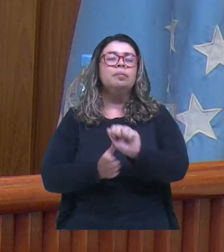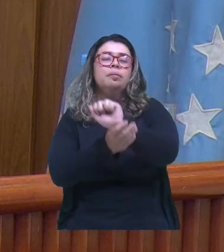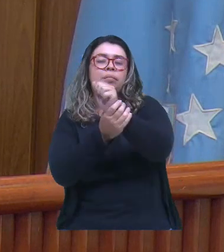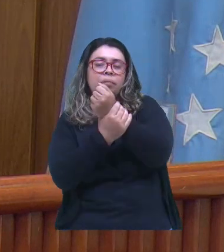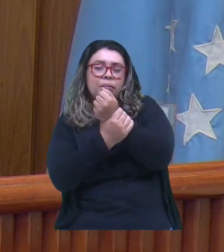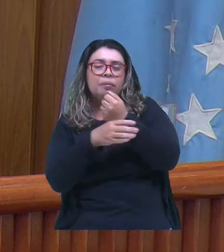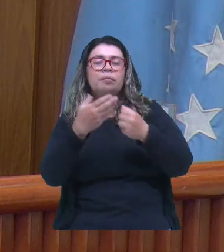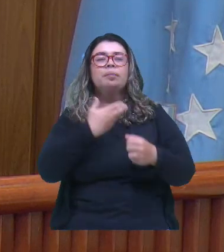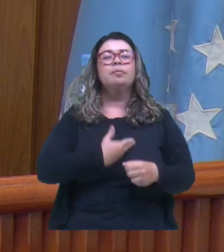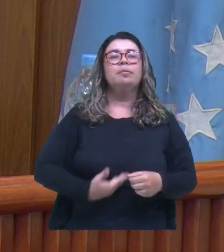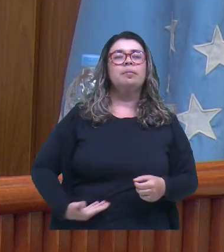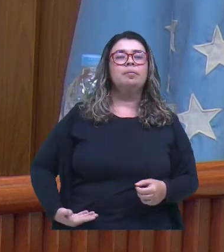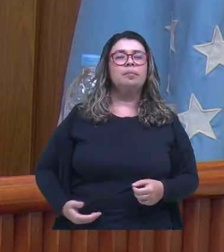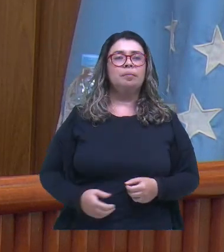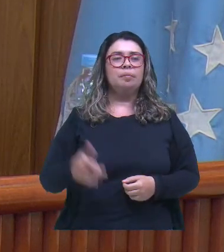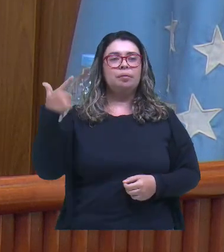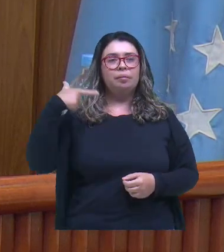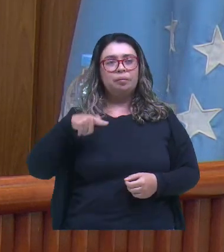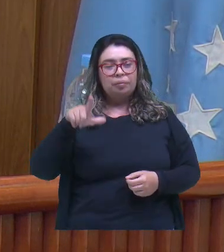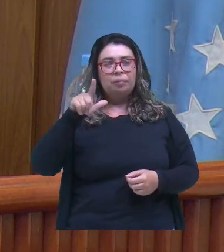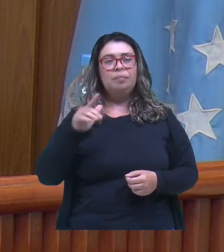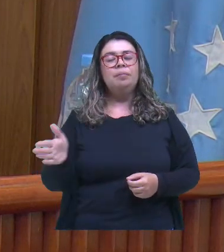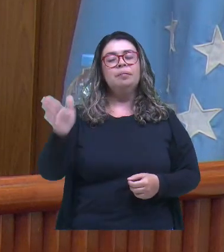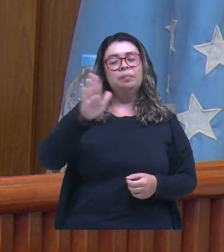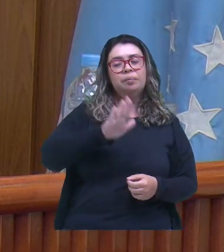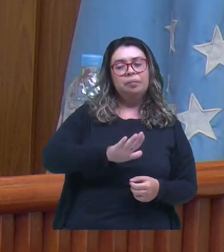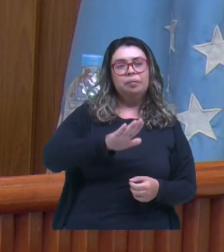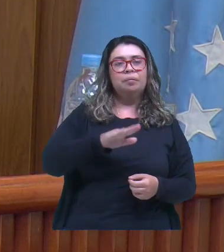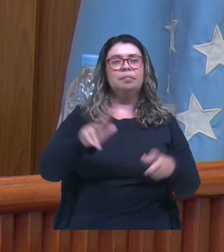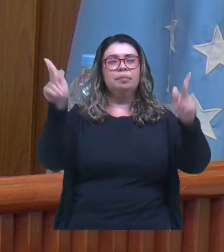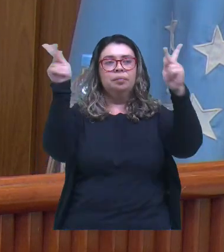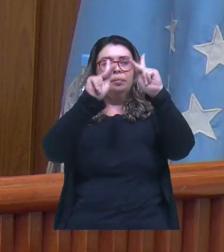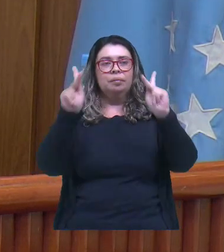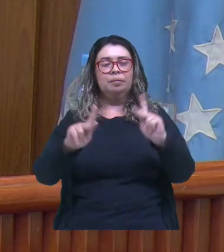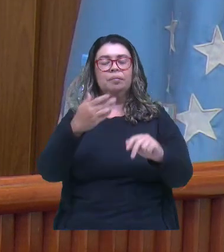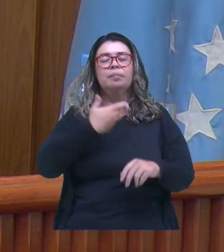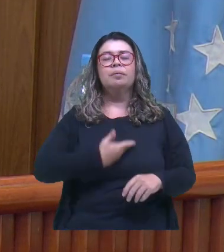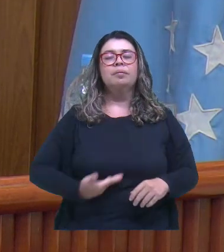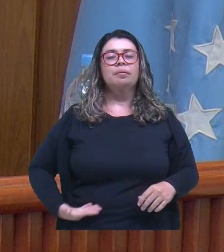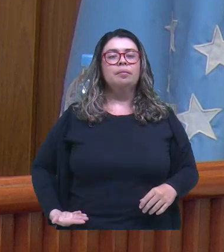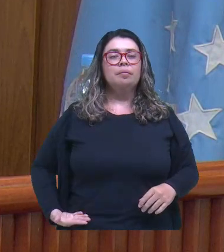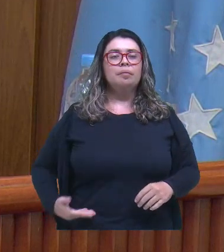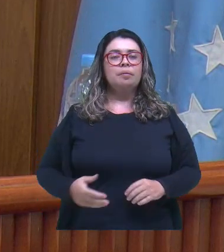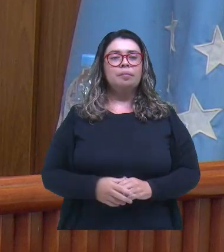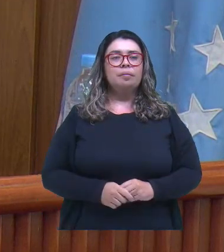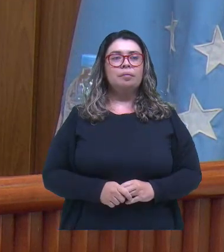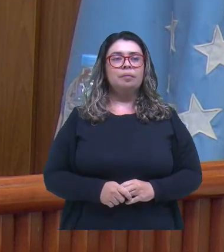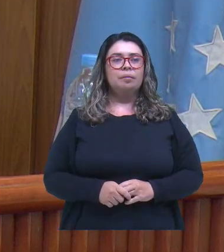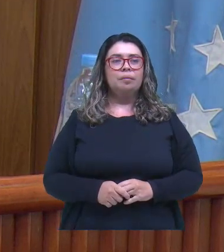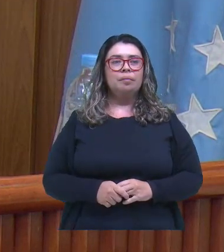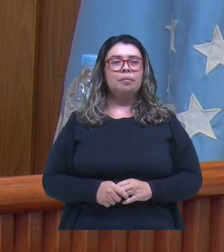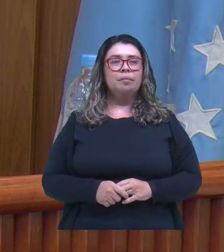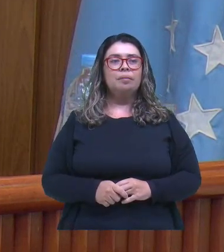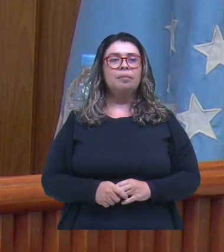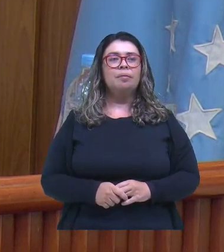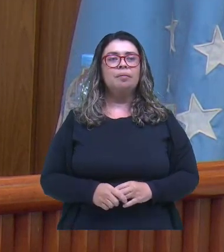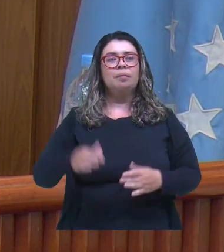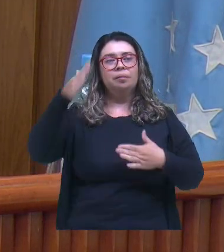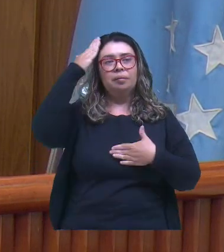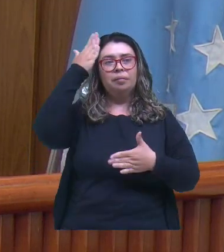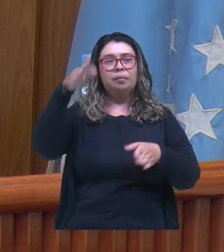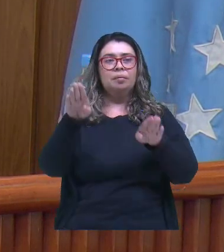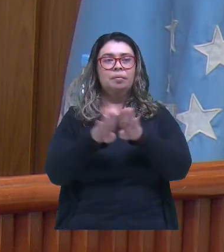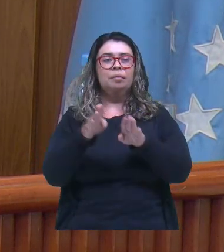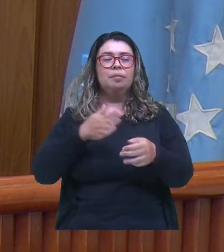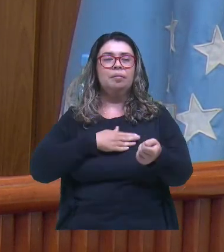pública, conseguir trazer de volta a paz pública. E agradeço também meu